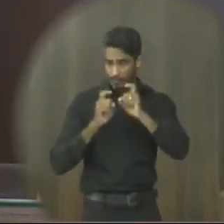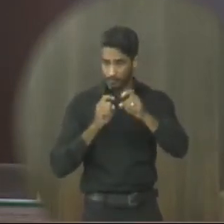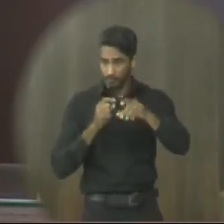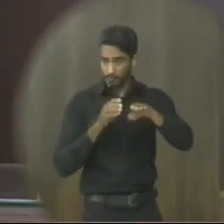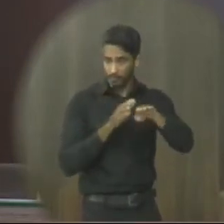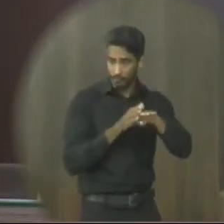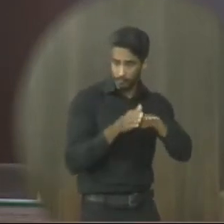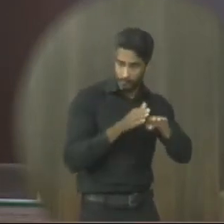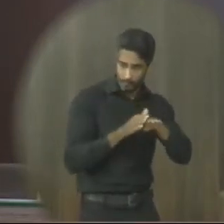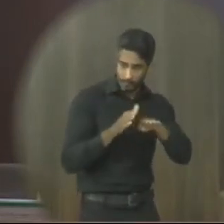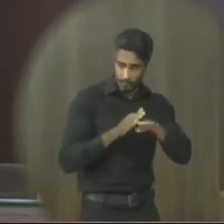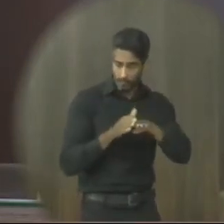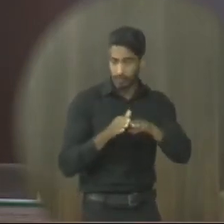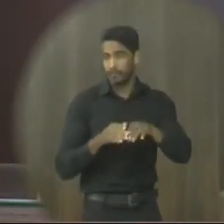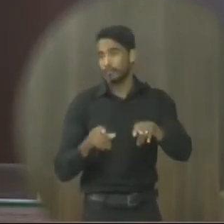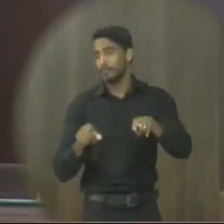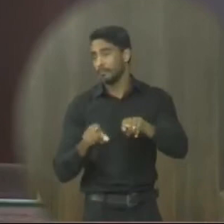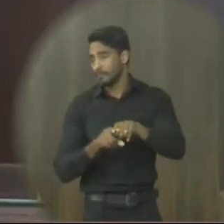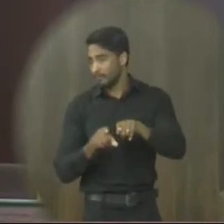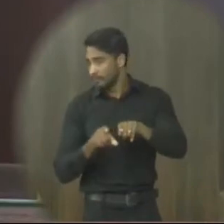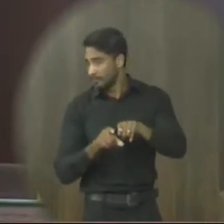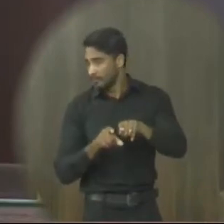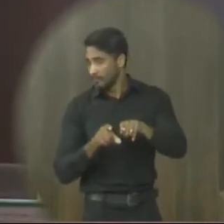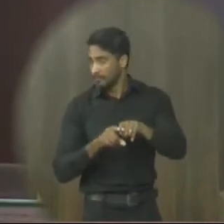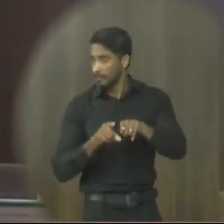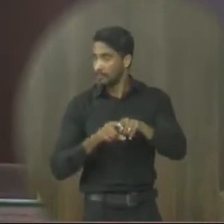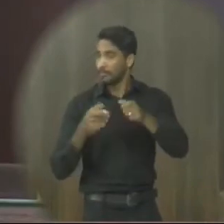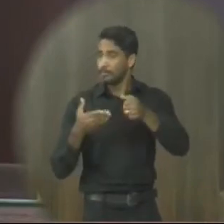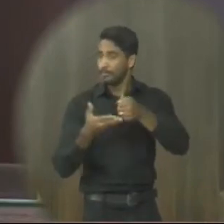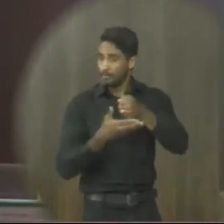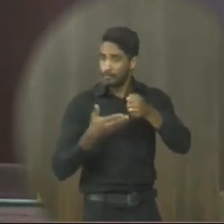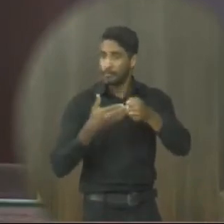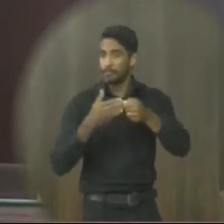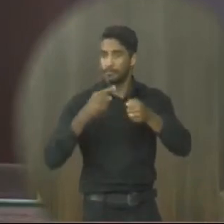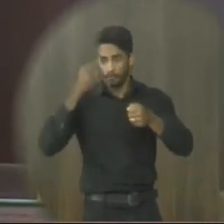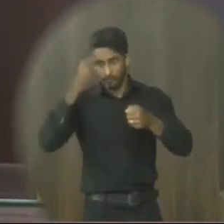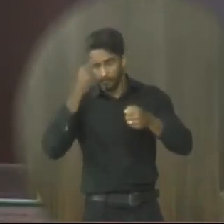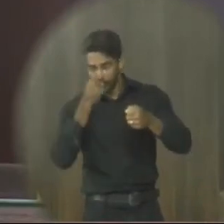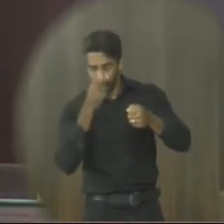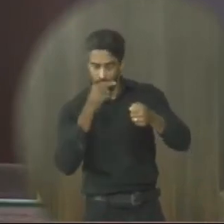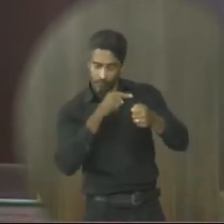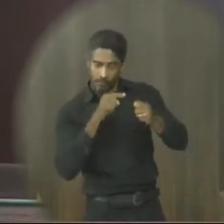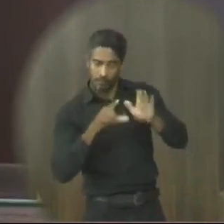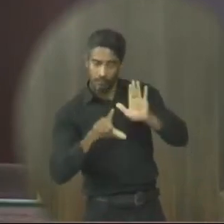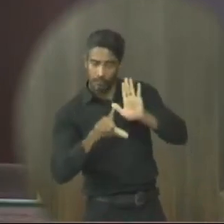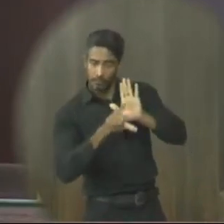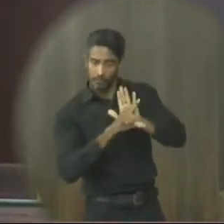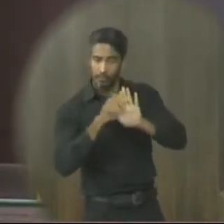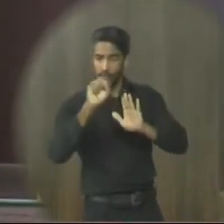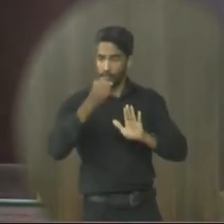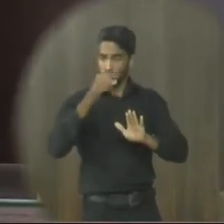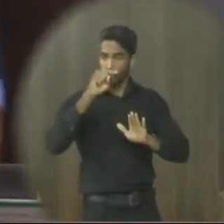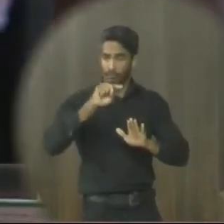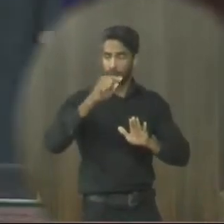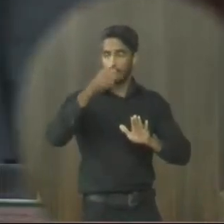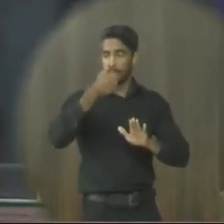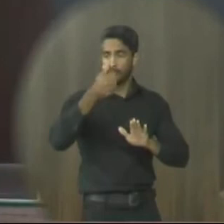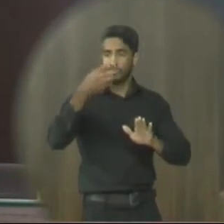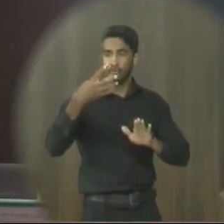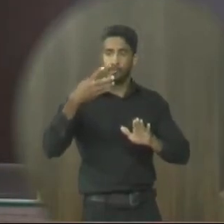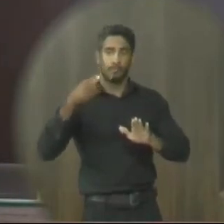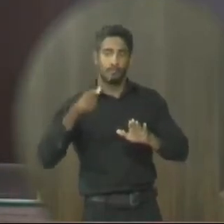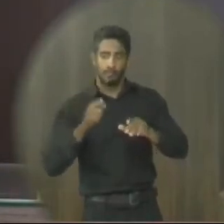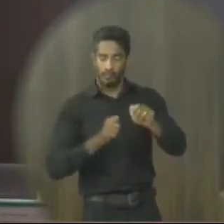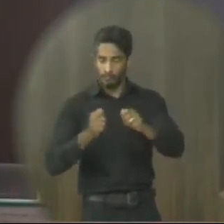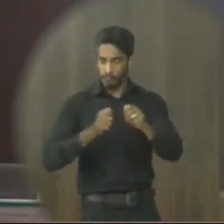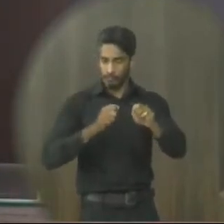conselhos. Esse requerimento é baseado no cumprimento da Lei 8.142 do Controle Social